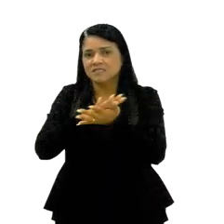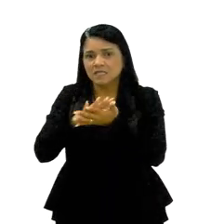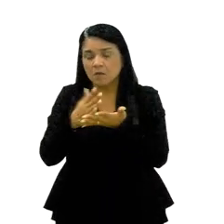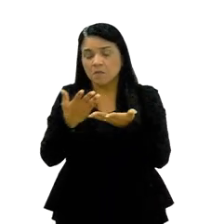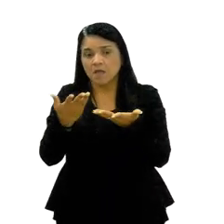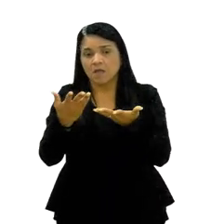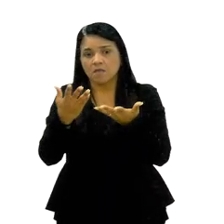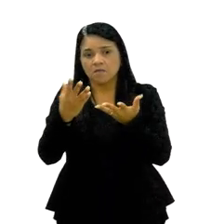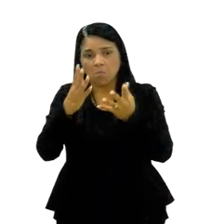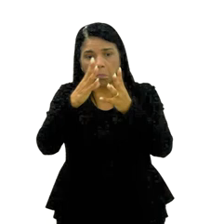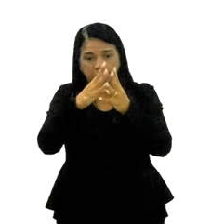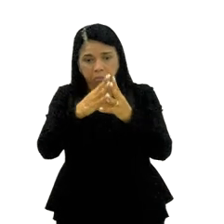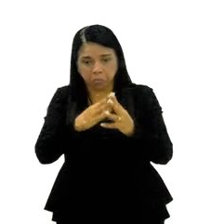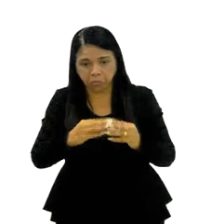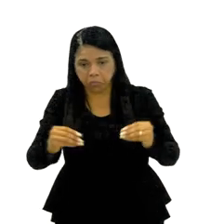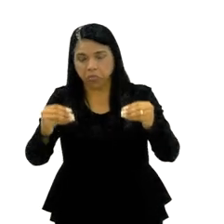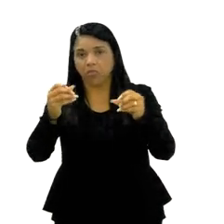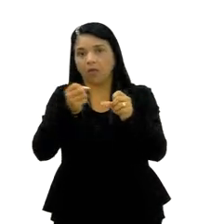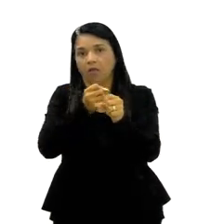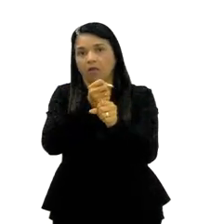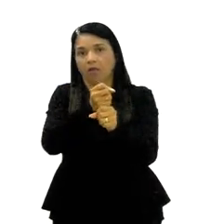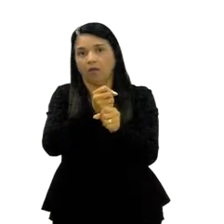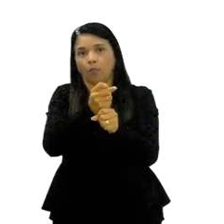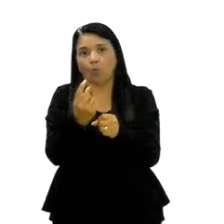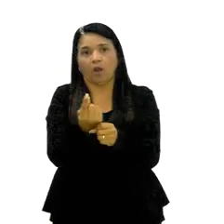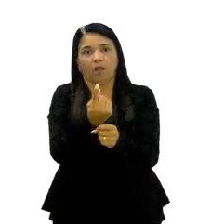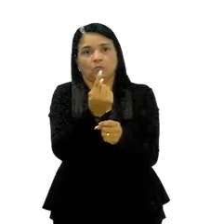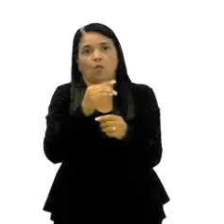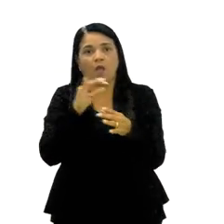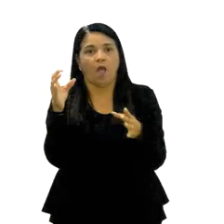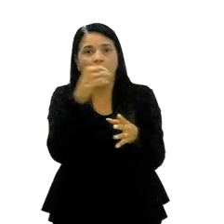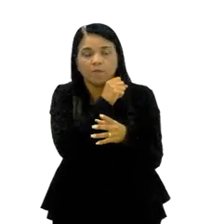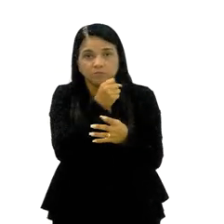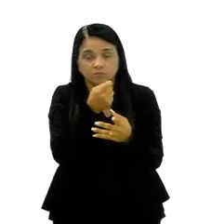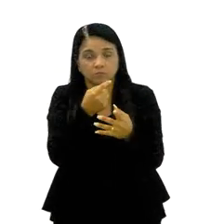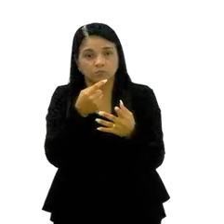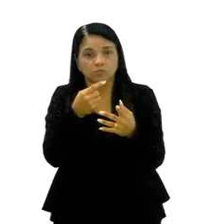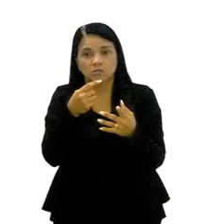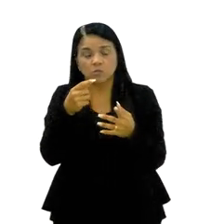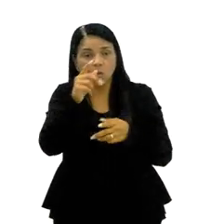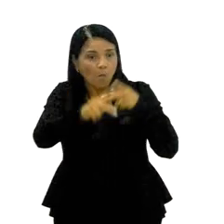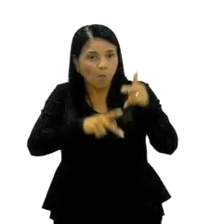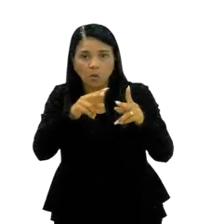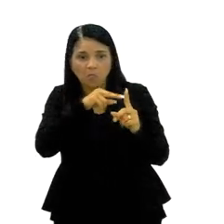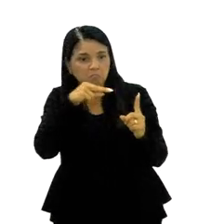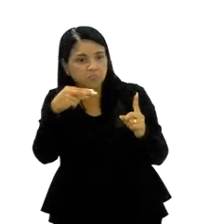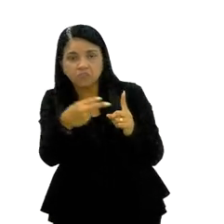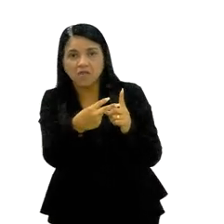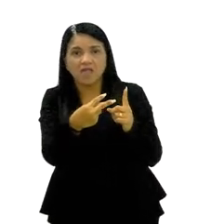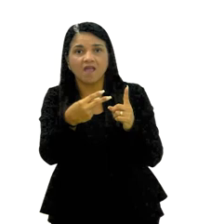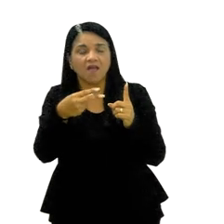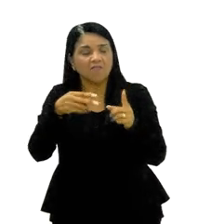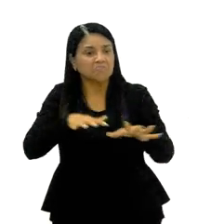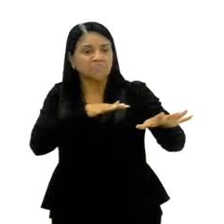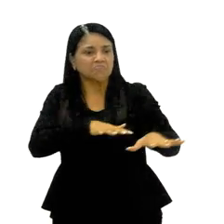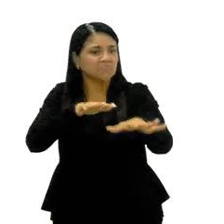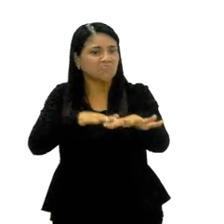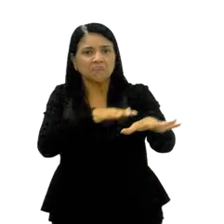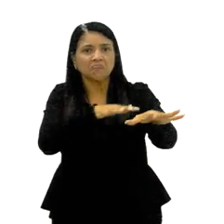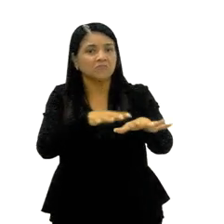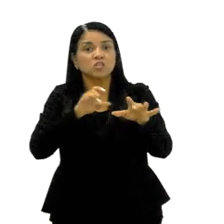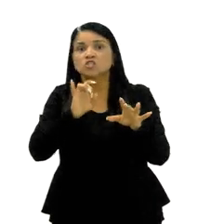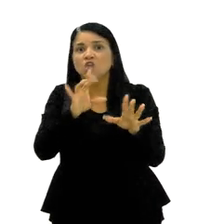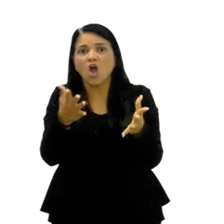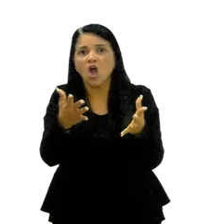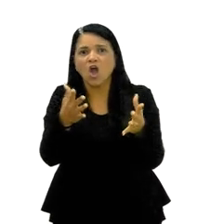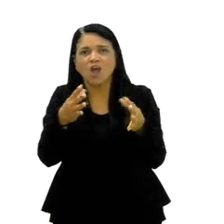perdidas. São artes que são destruídas de um ano para o outro. E isso não se torna visível ao público. Vê naquele momento que passa na avenida ali, mas você